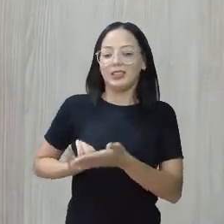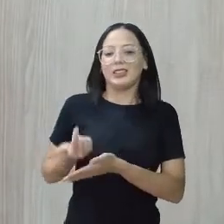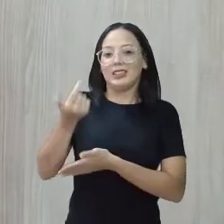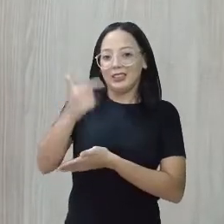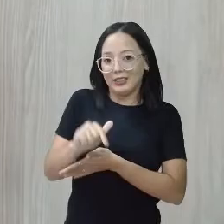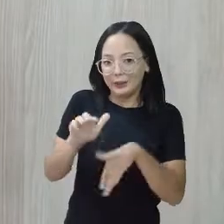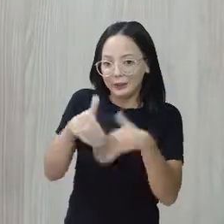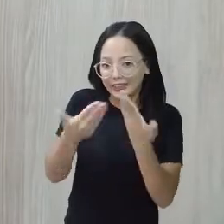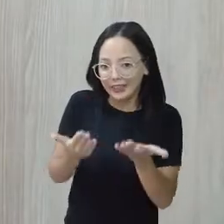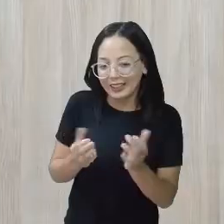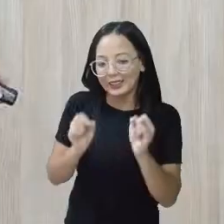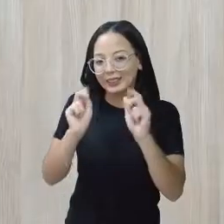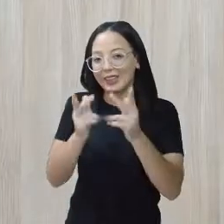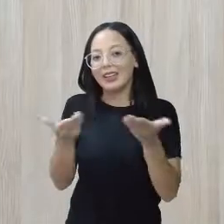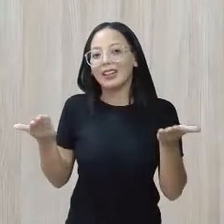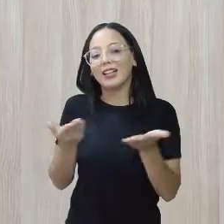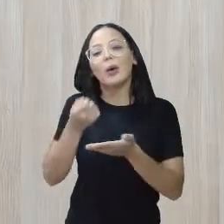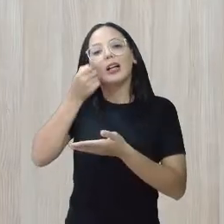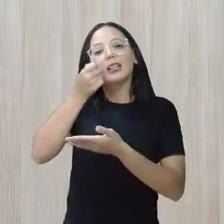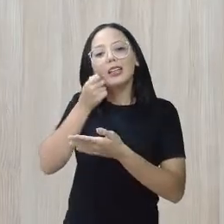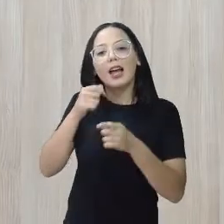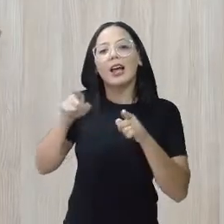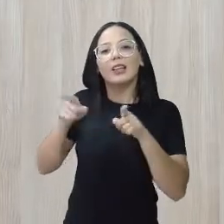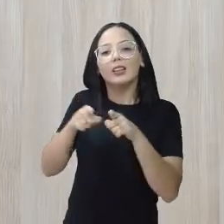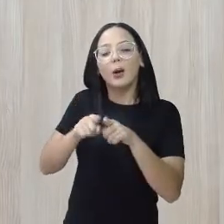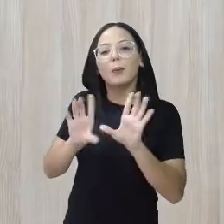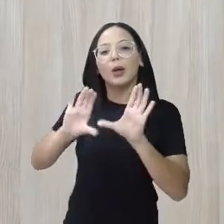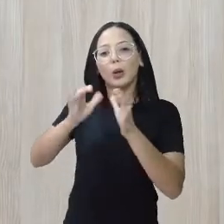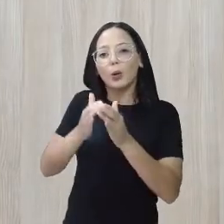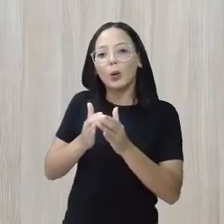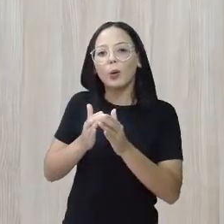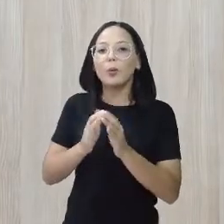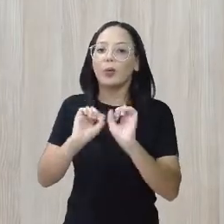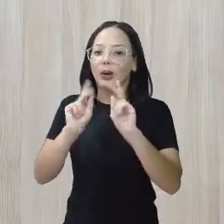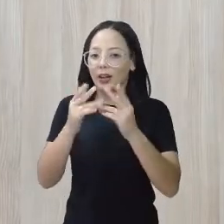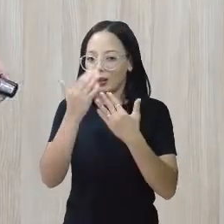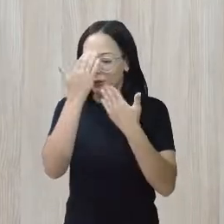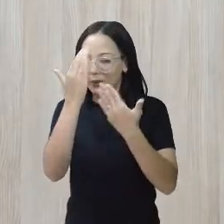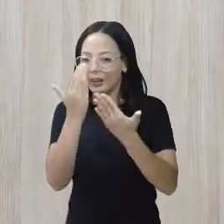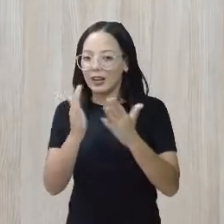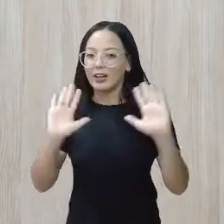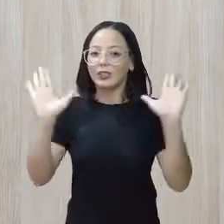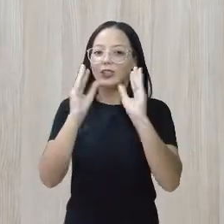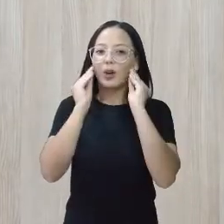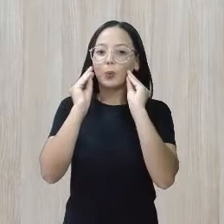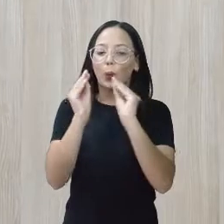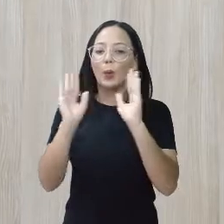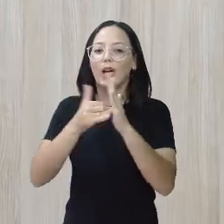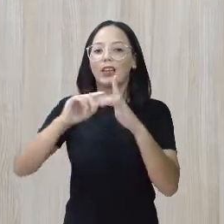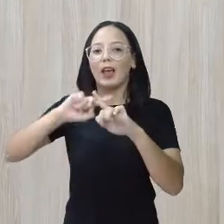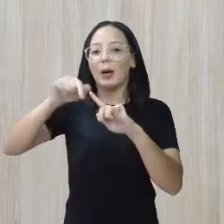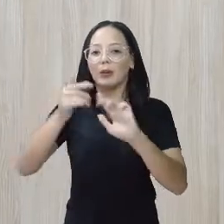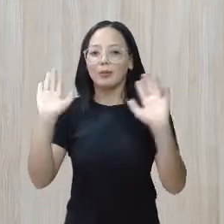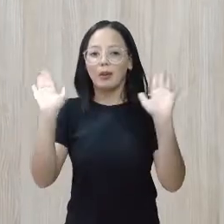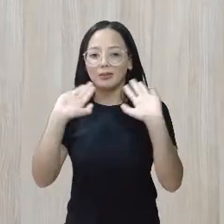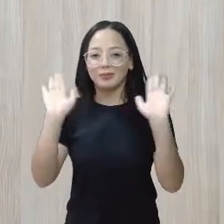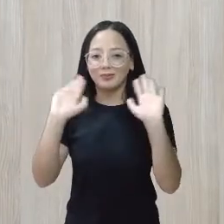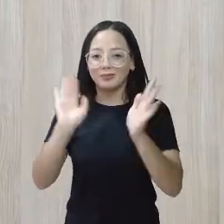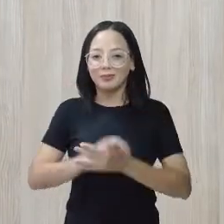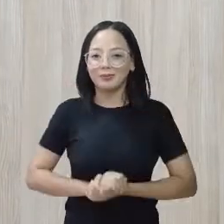isso? O máximo. Adriele Produção, obrigado. Vivi, eu tô saindo, tá? Um cheiro, gente. Até a próxima.